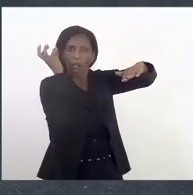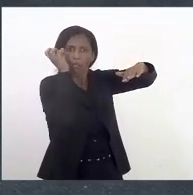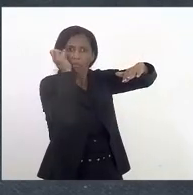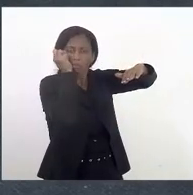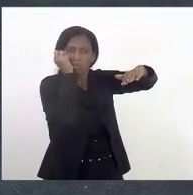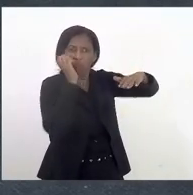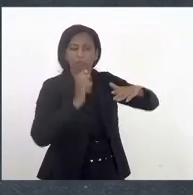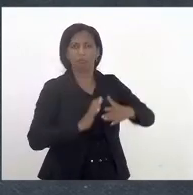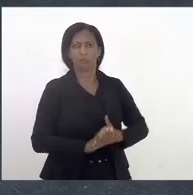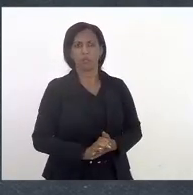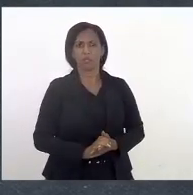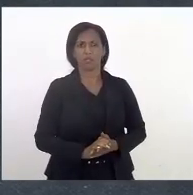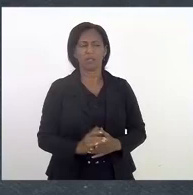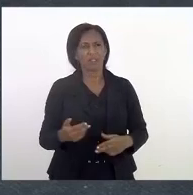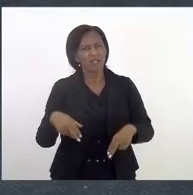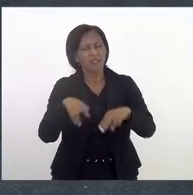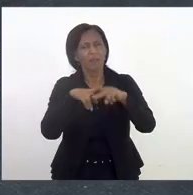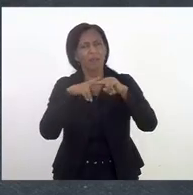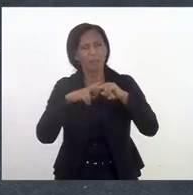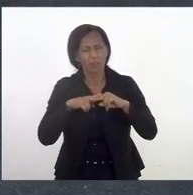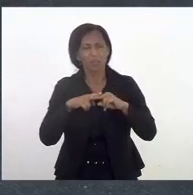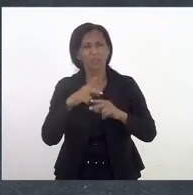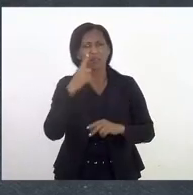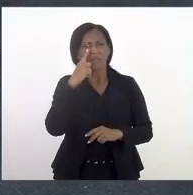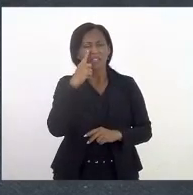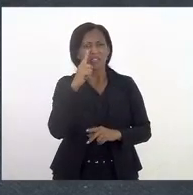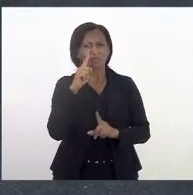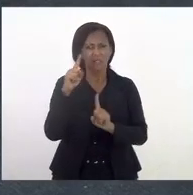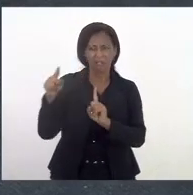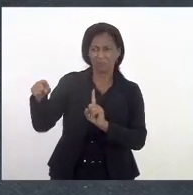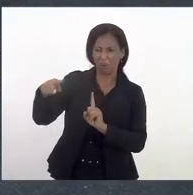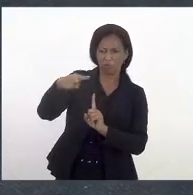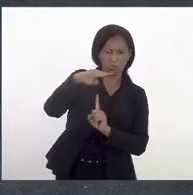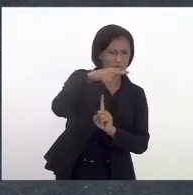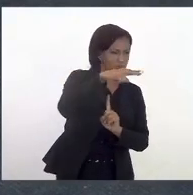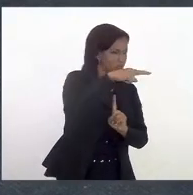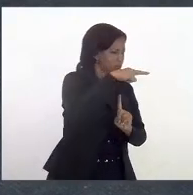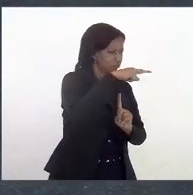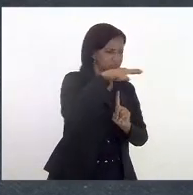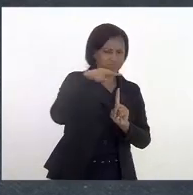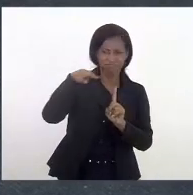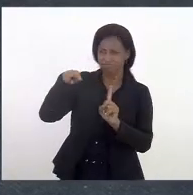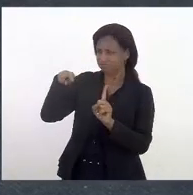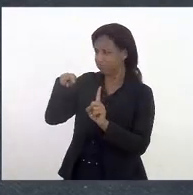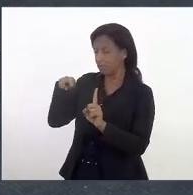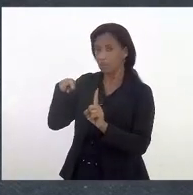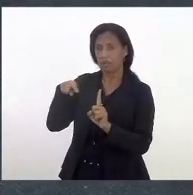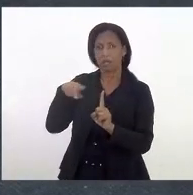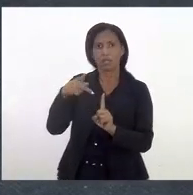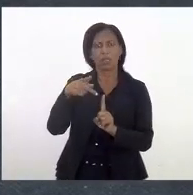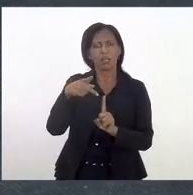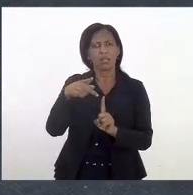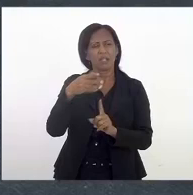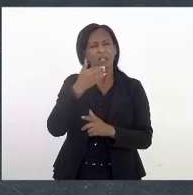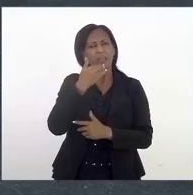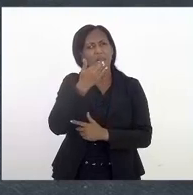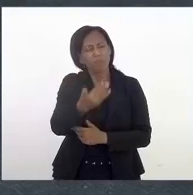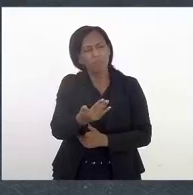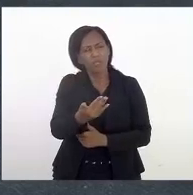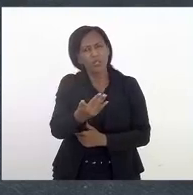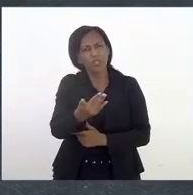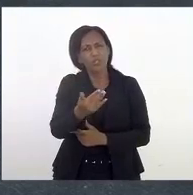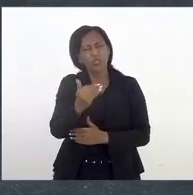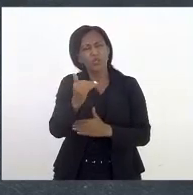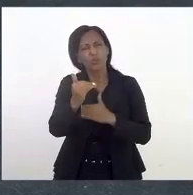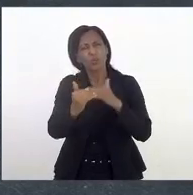a e é por isso mesmo que a gente vê o nosso entorno que vossa excelência propôs o super a Rio